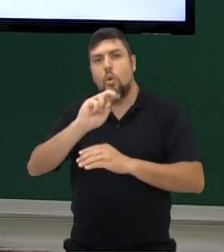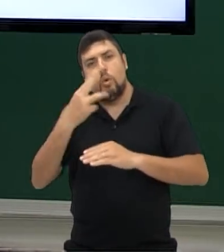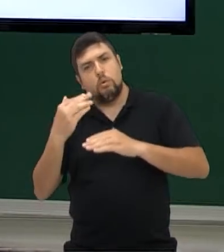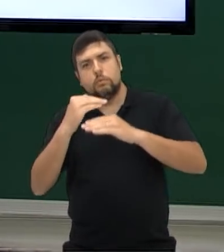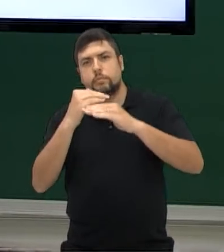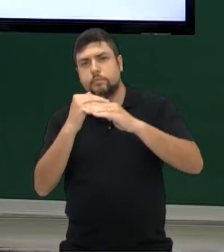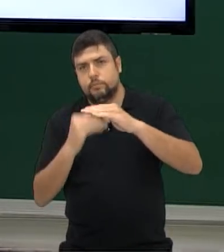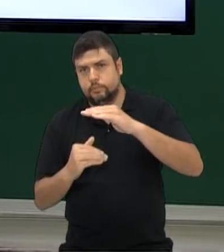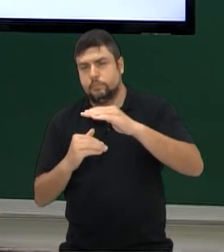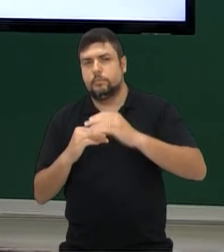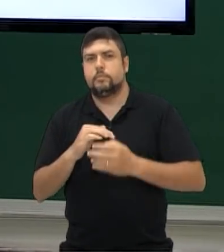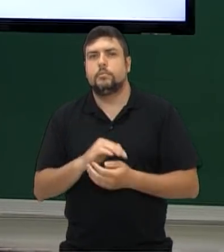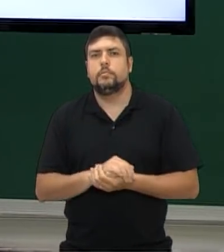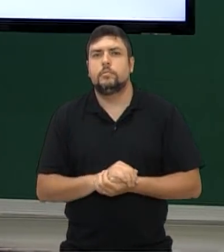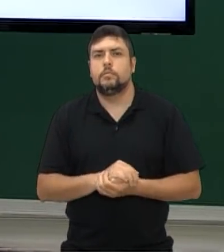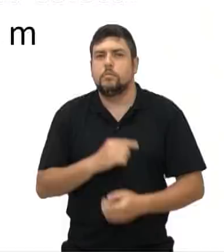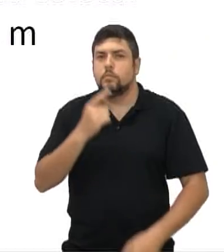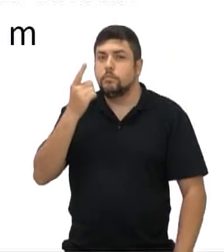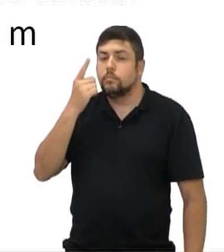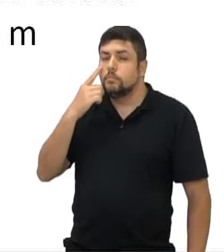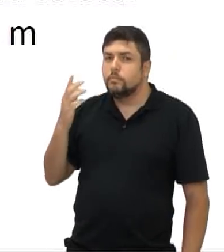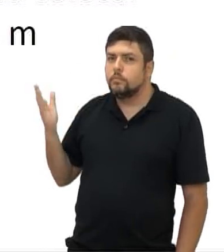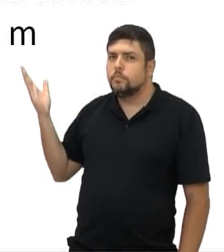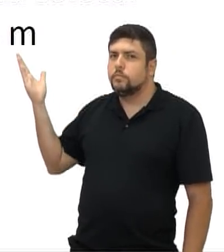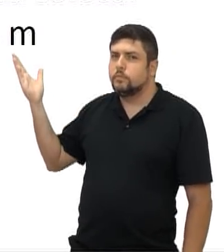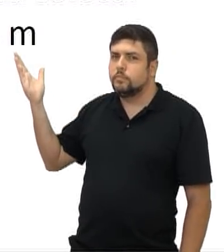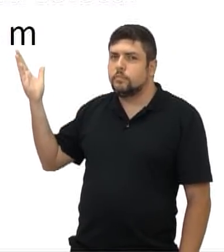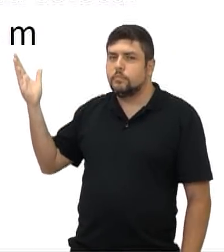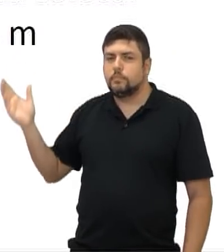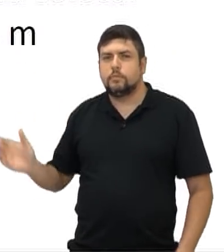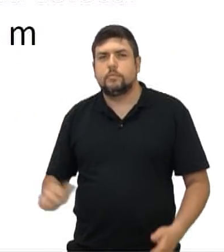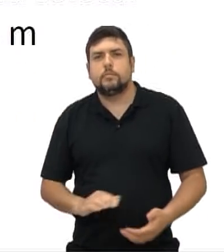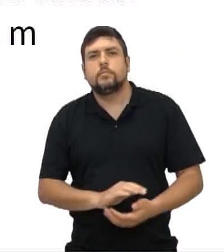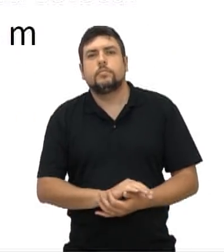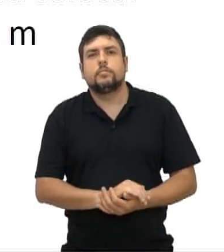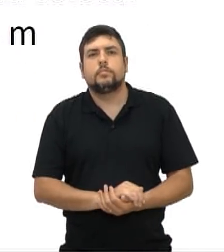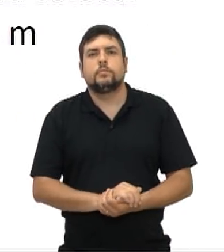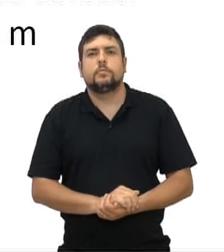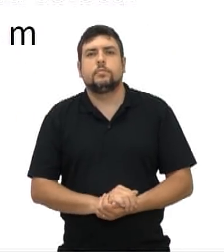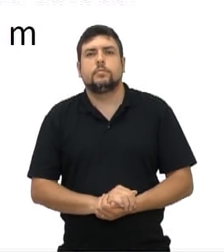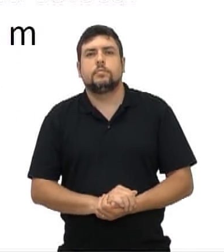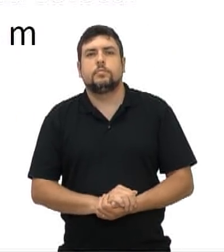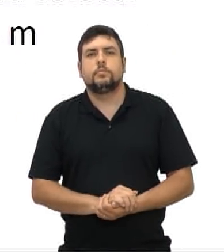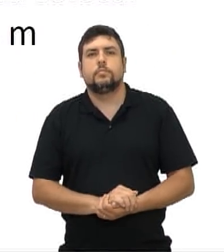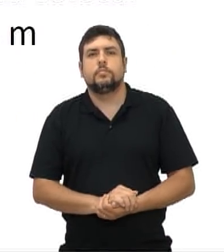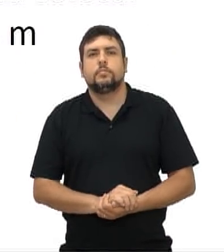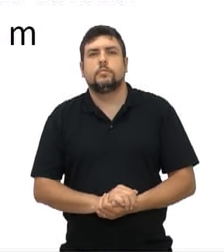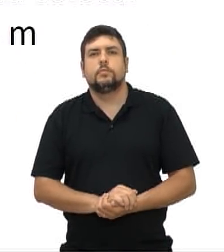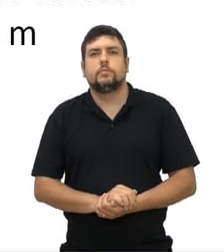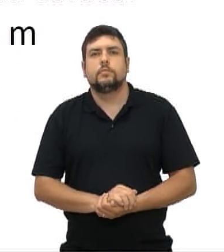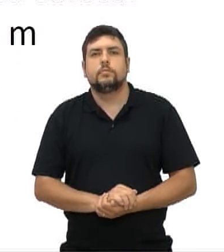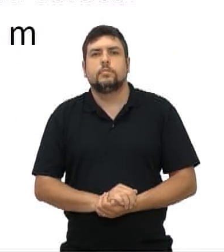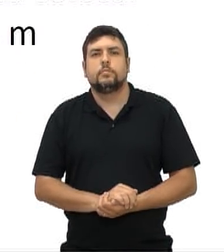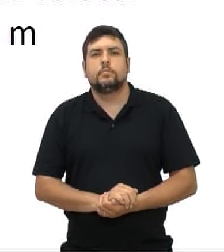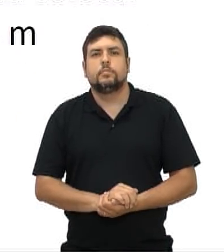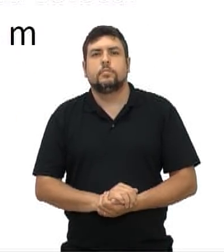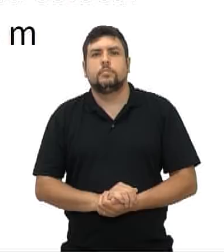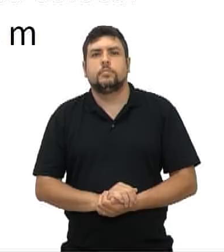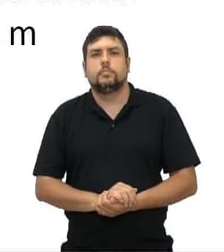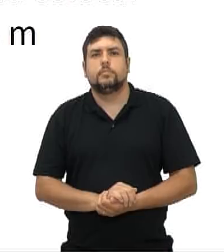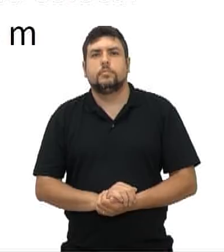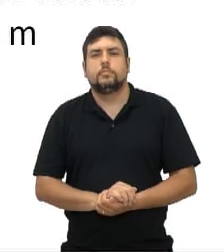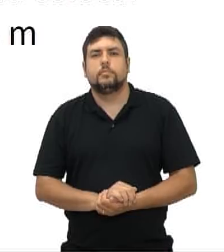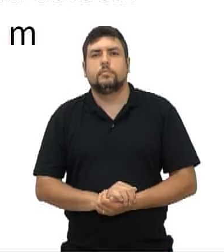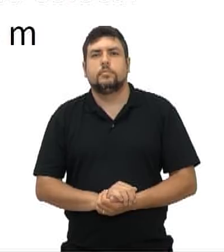5. Pensaram desse jeito? Olha lá. Então, 2 armários e uma estante. Que cabem numa parede de